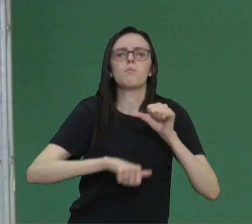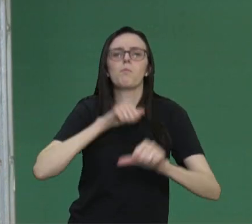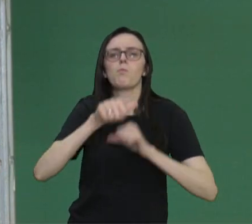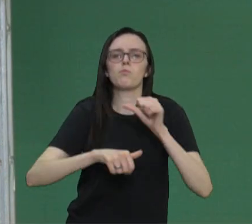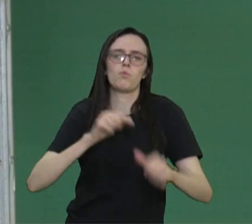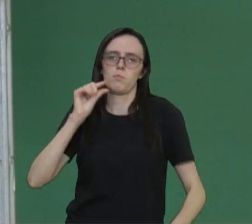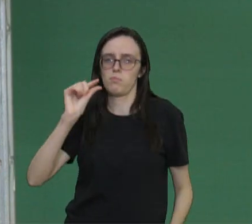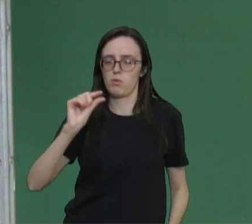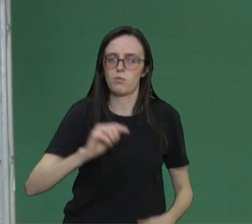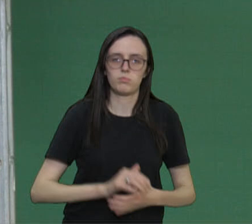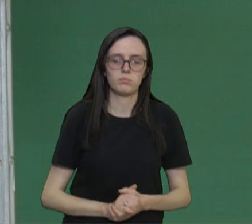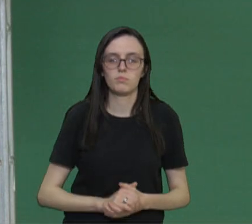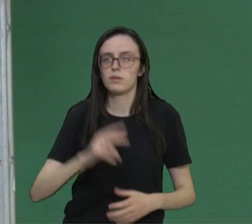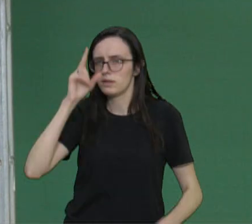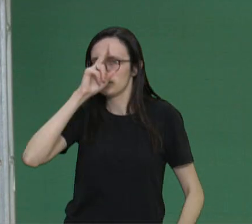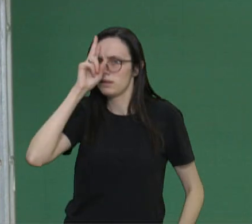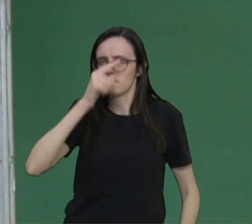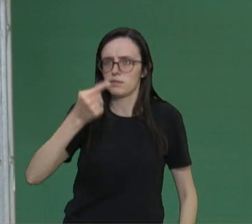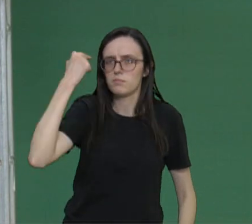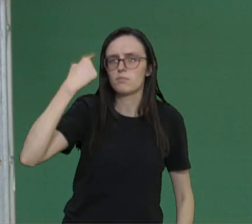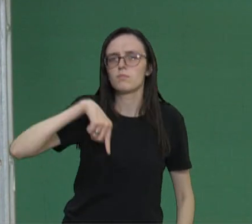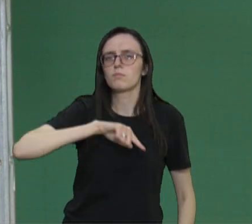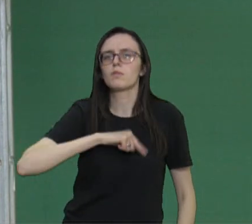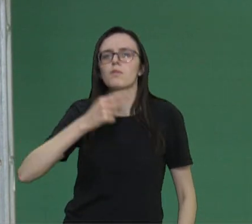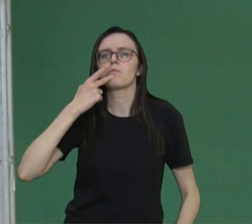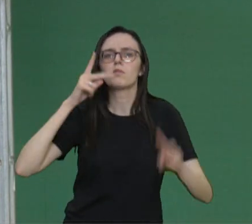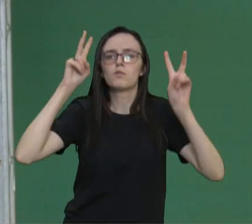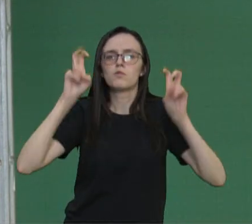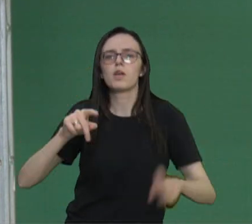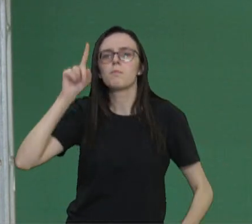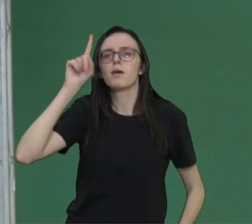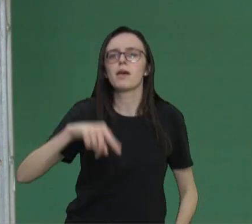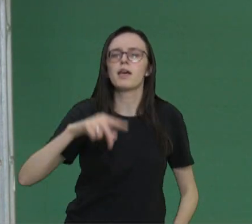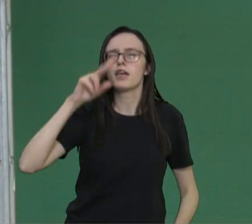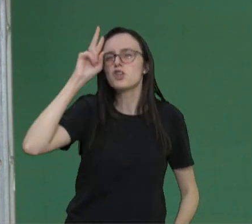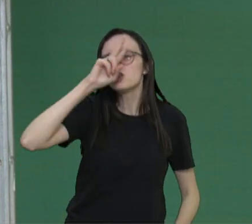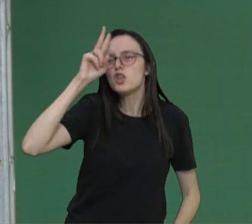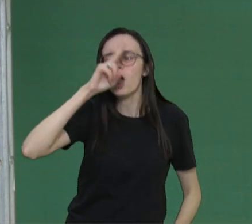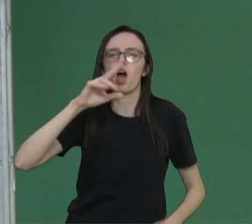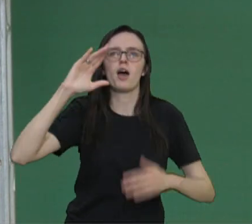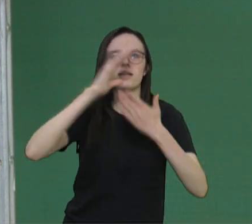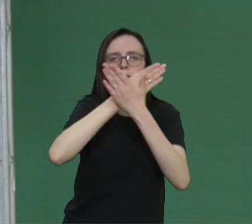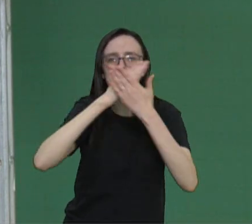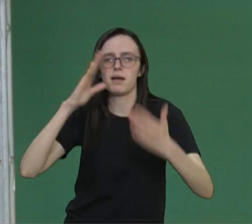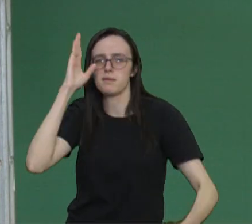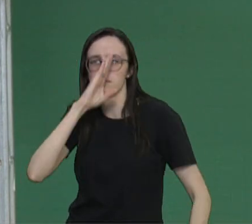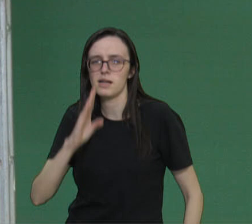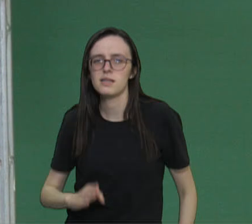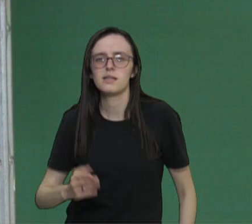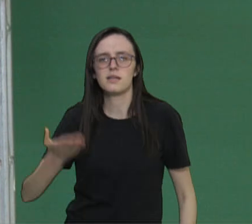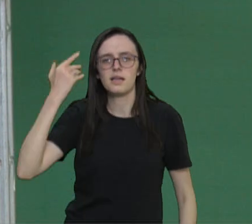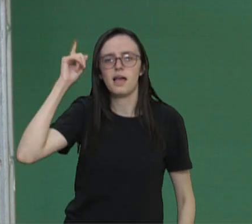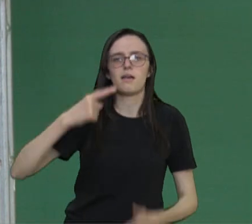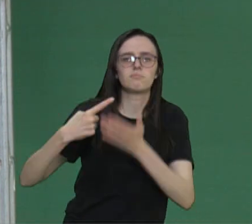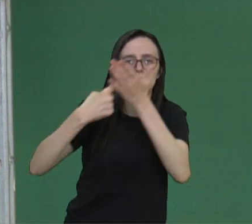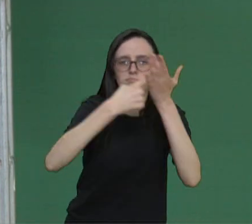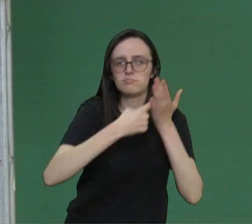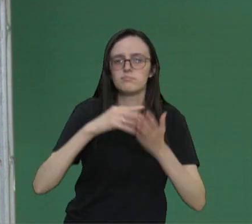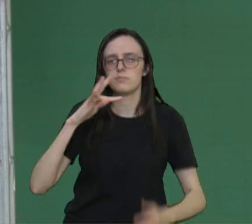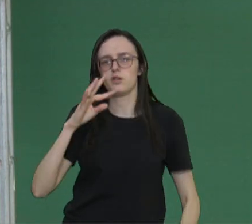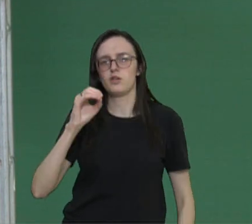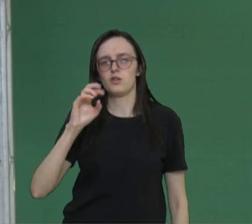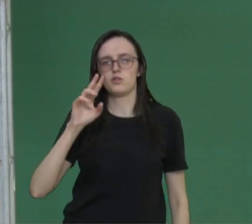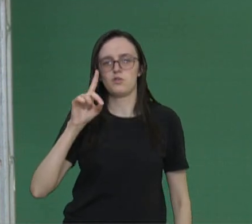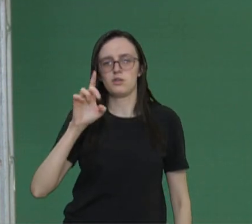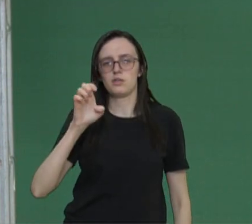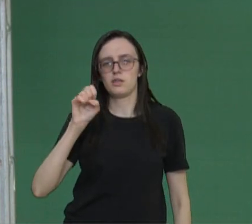um pouco, né? Então lembra que nós falamos até dos aspectos históricos, né, da divisão do Brasil lá pelo Tratado de Tordesilhas, que